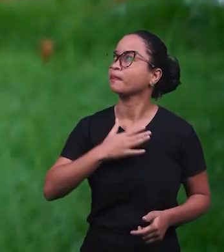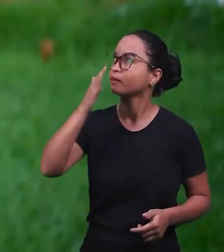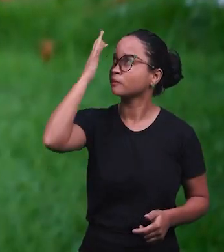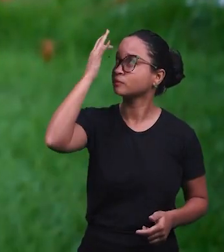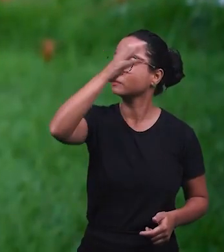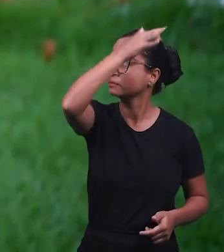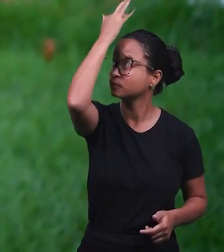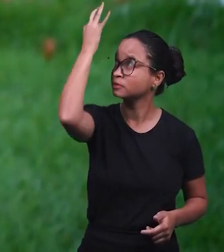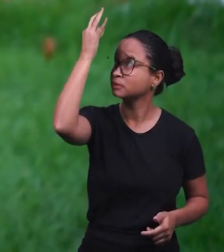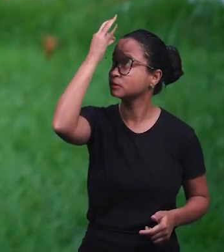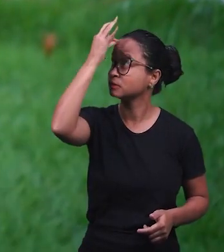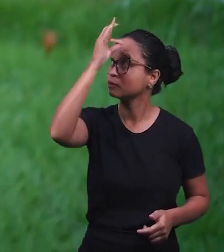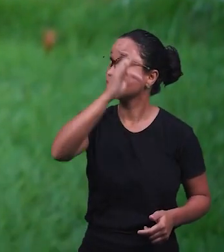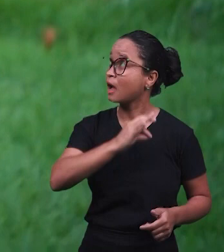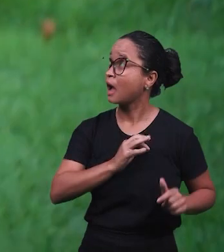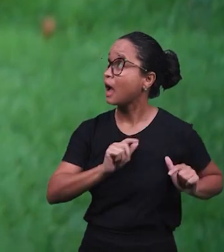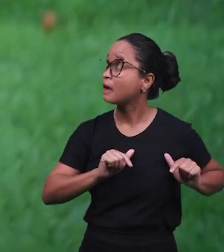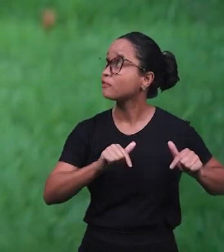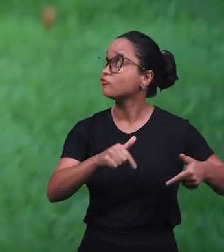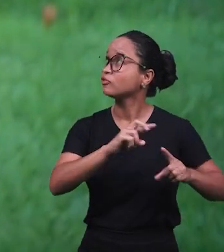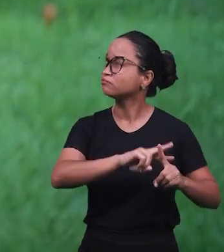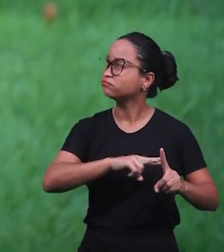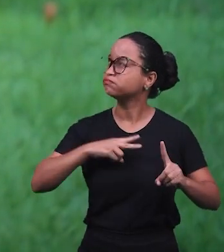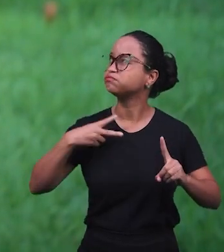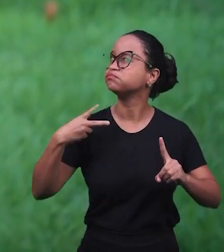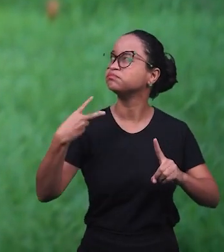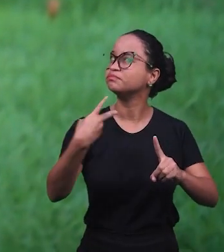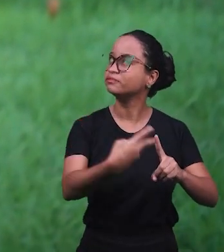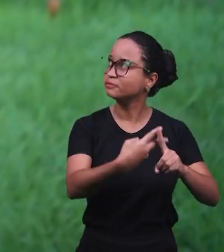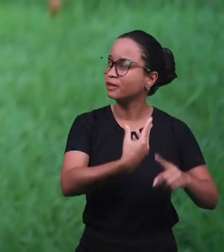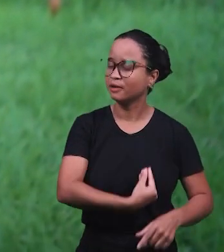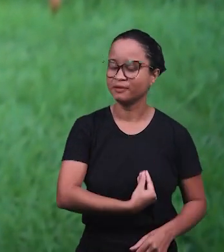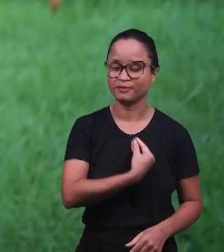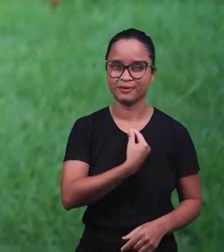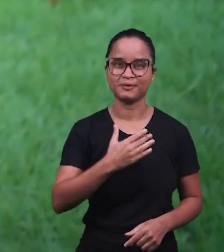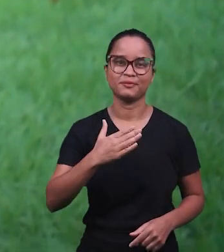porção dobrada, ó Senhor, me dá.